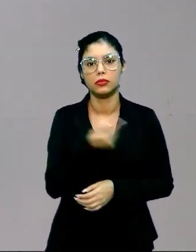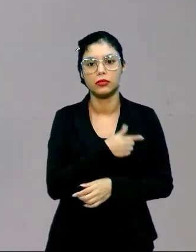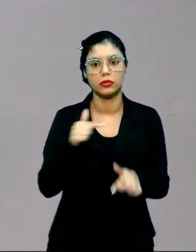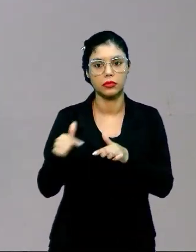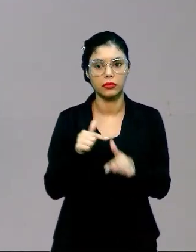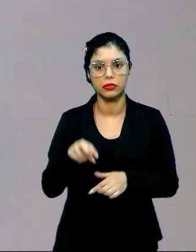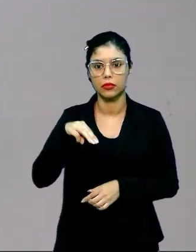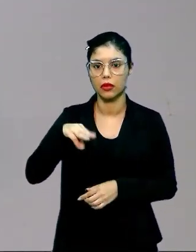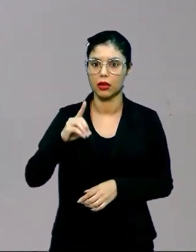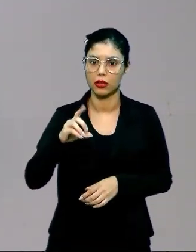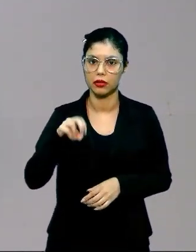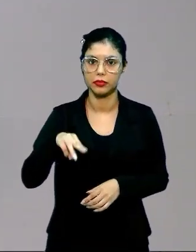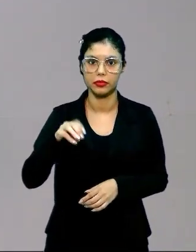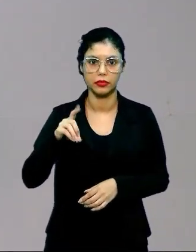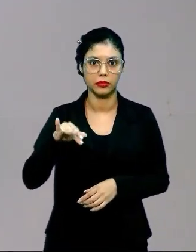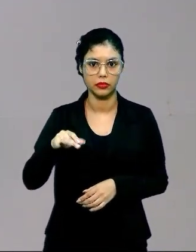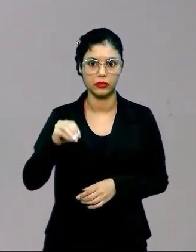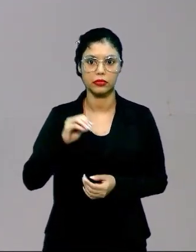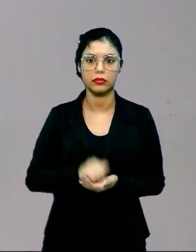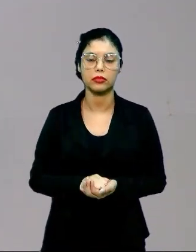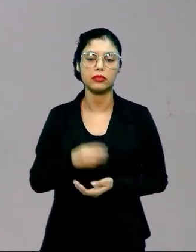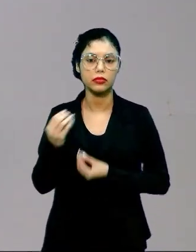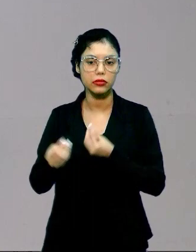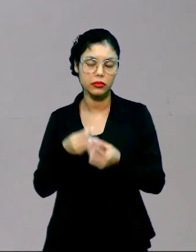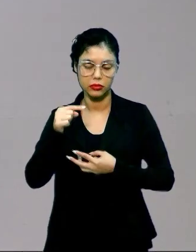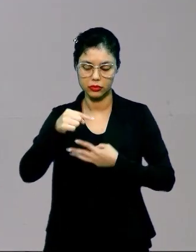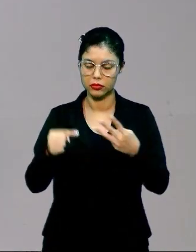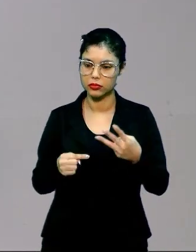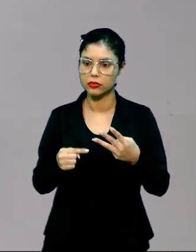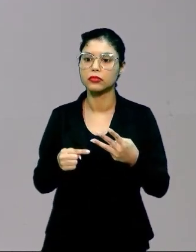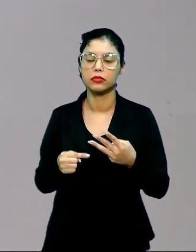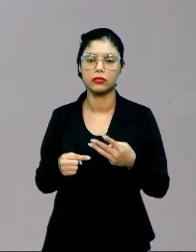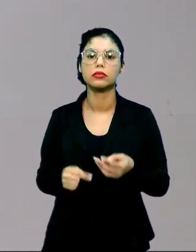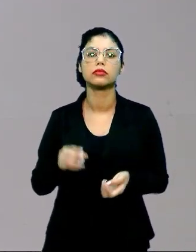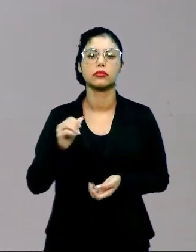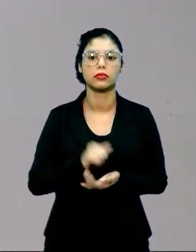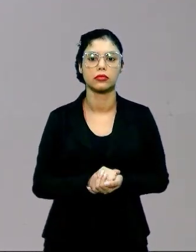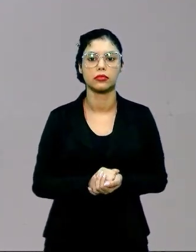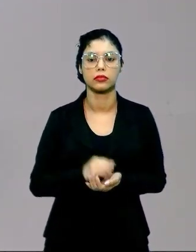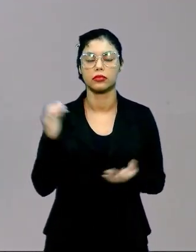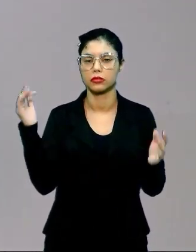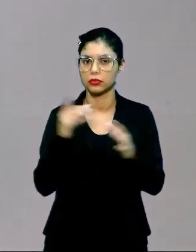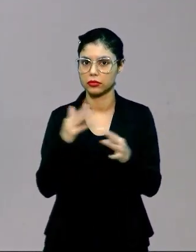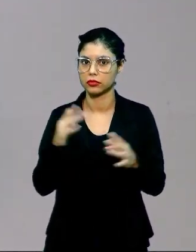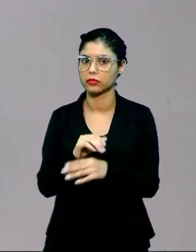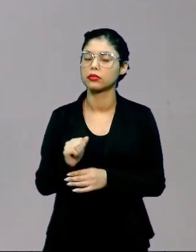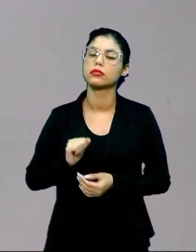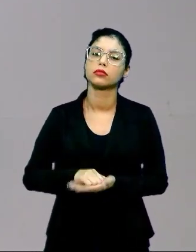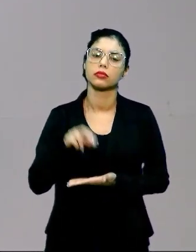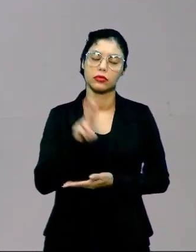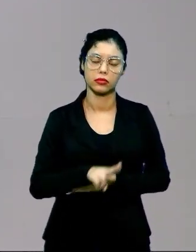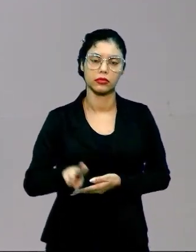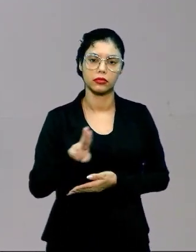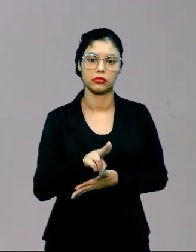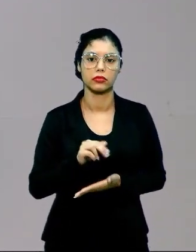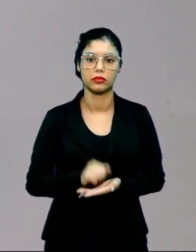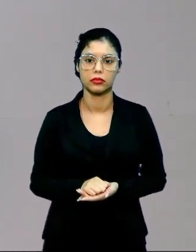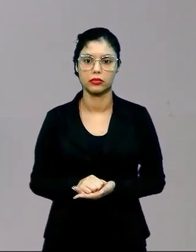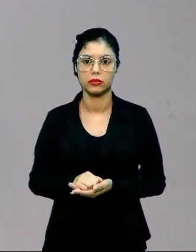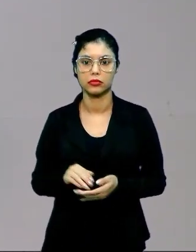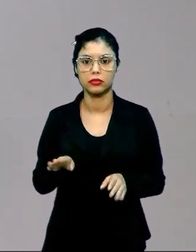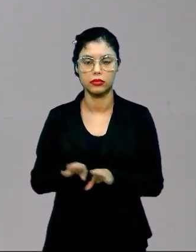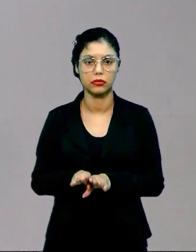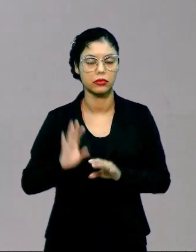hoje o quê? Moda, média e mediana como valores, tá? De tendência central. São os termos centrais que nós temos.